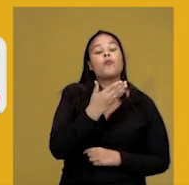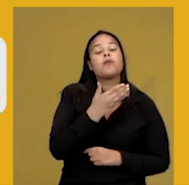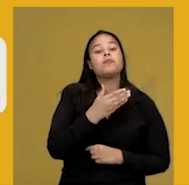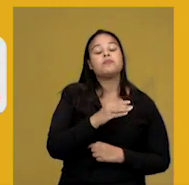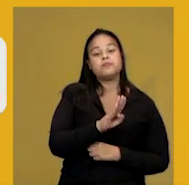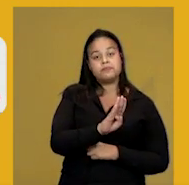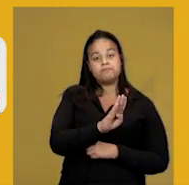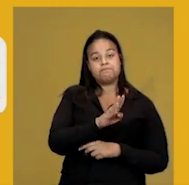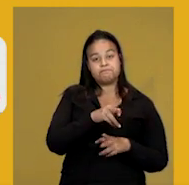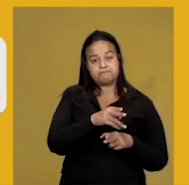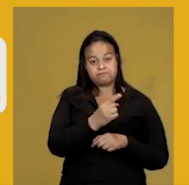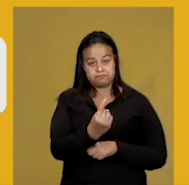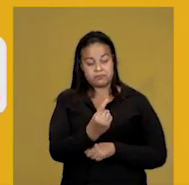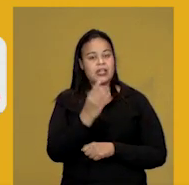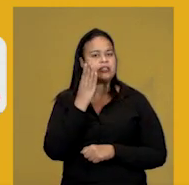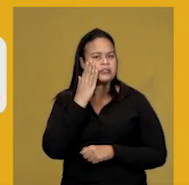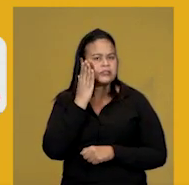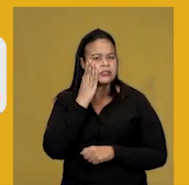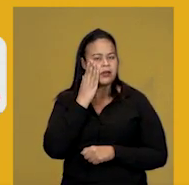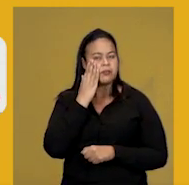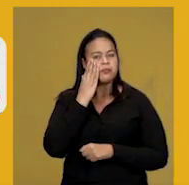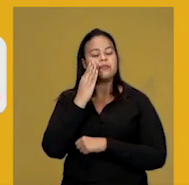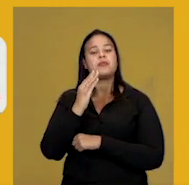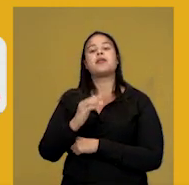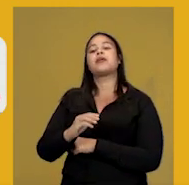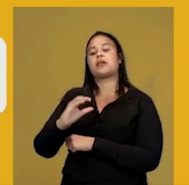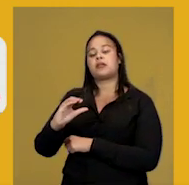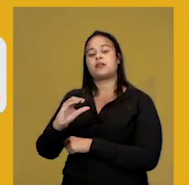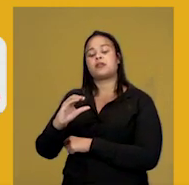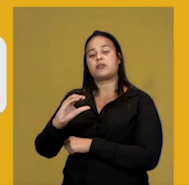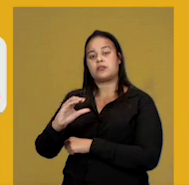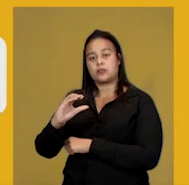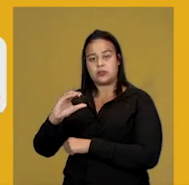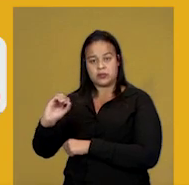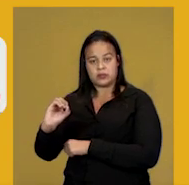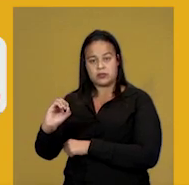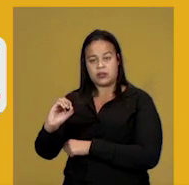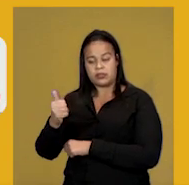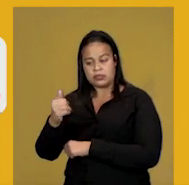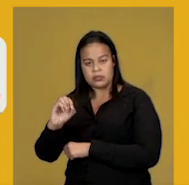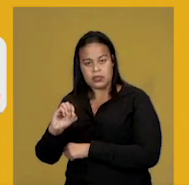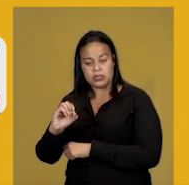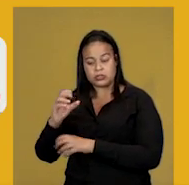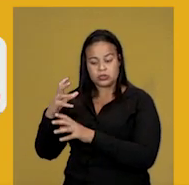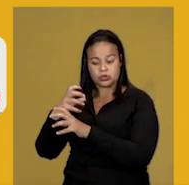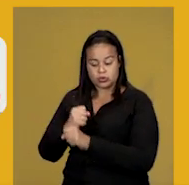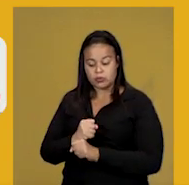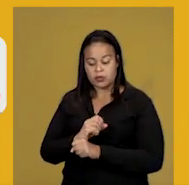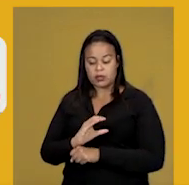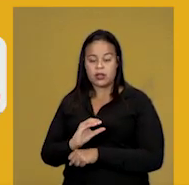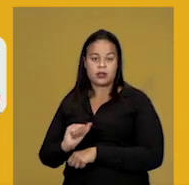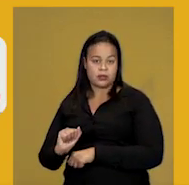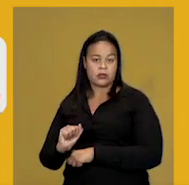B igual a 1. Sabendo o cateto oposto deste ângulo mede 10, determine o valor do cateto